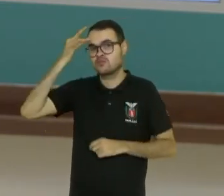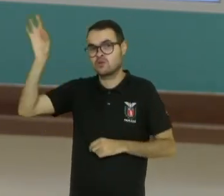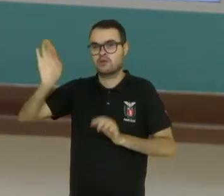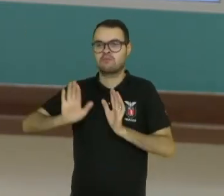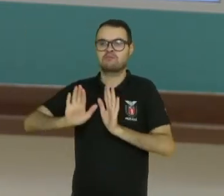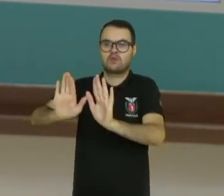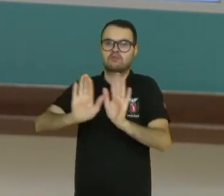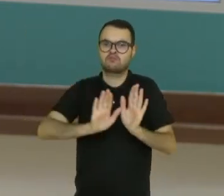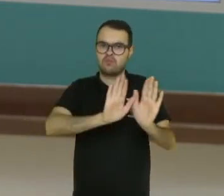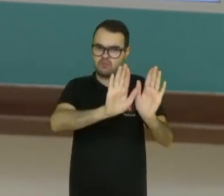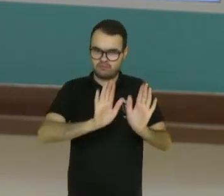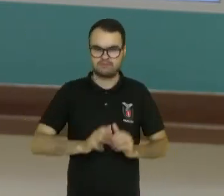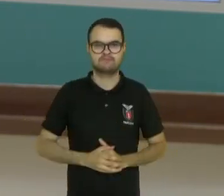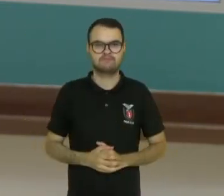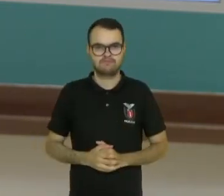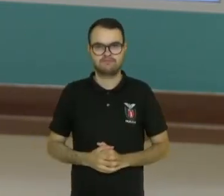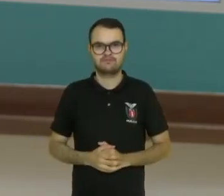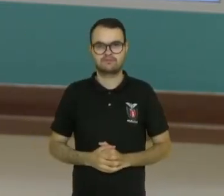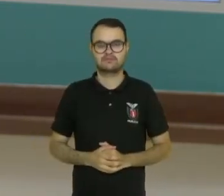repulsão dos pares eletrônicos.